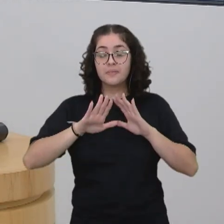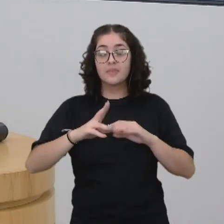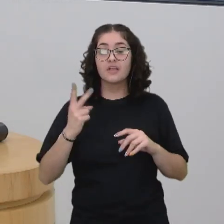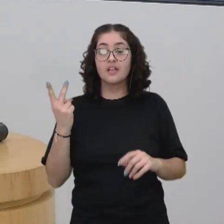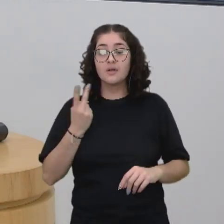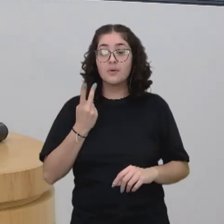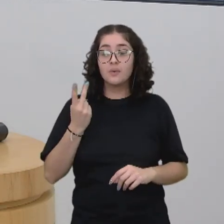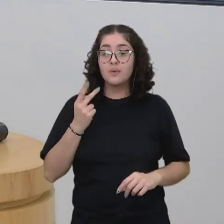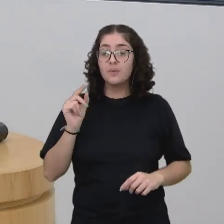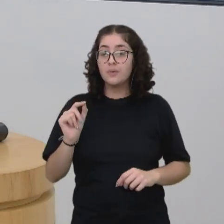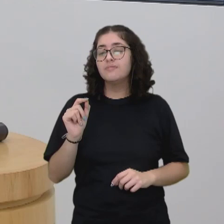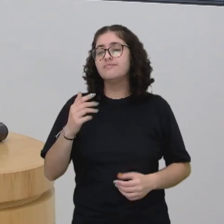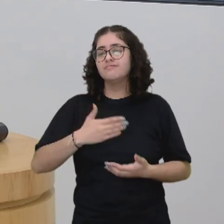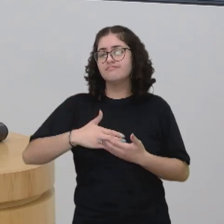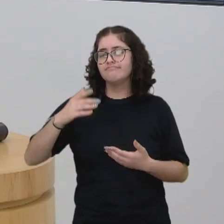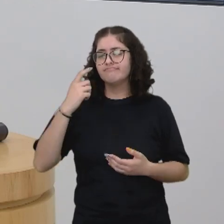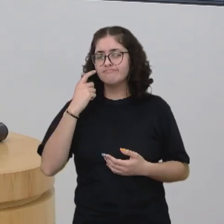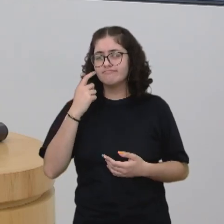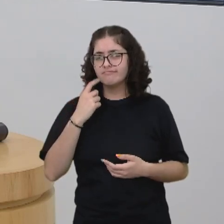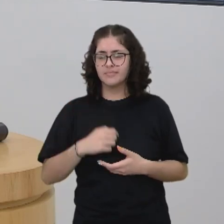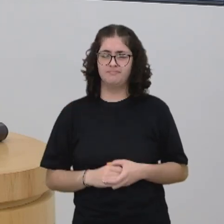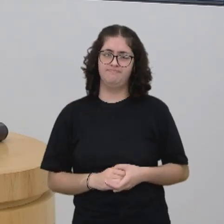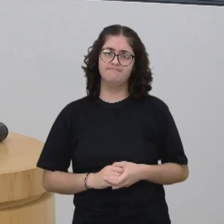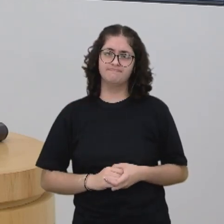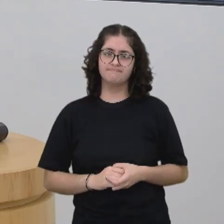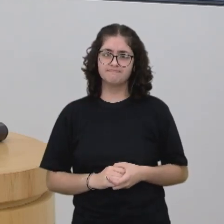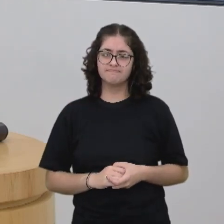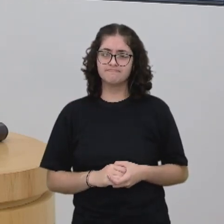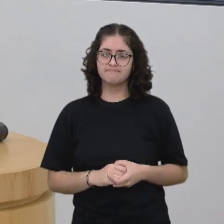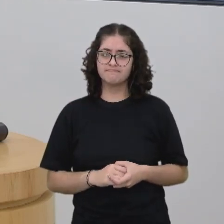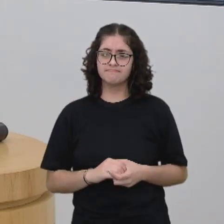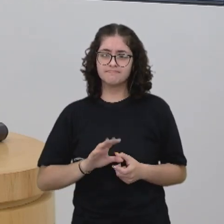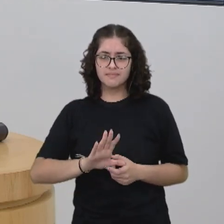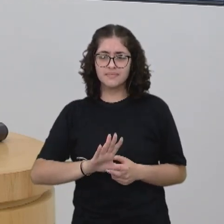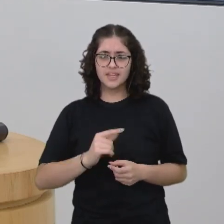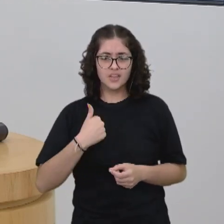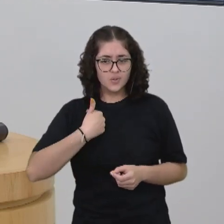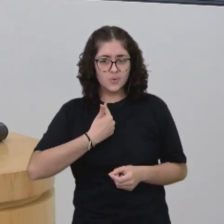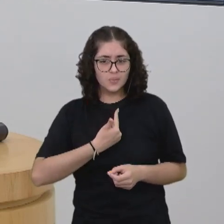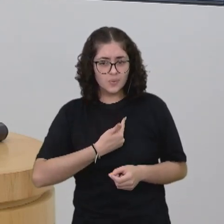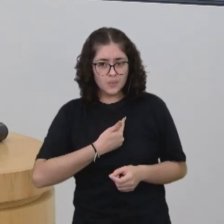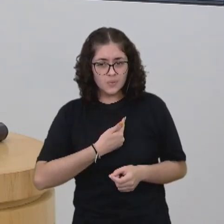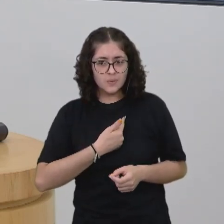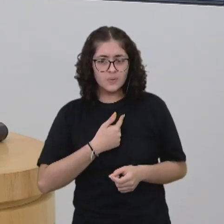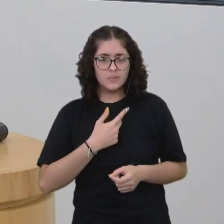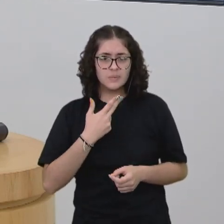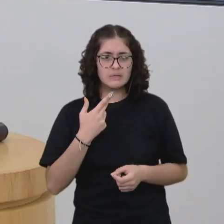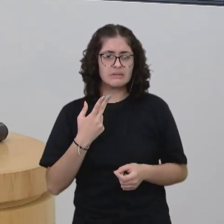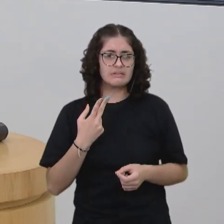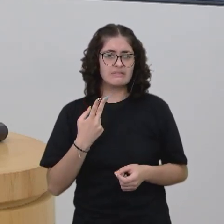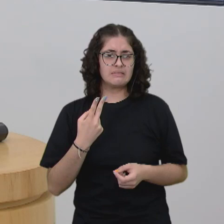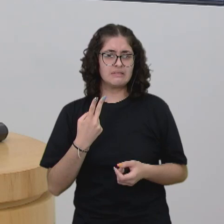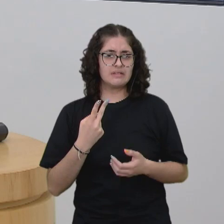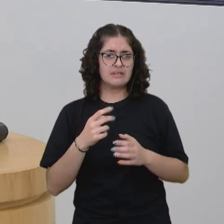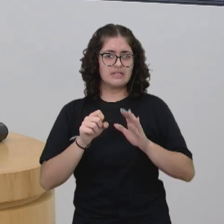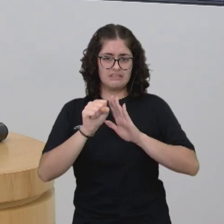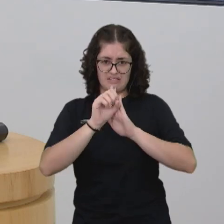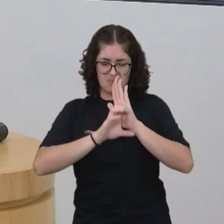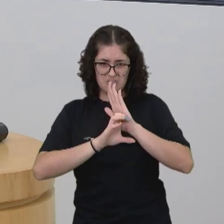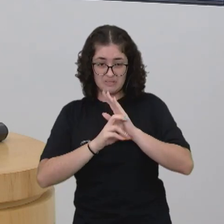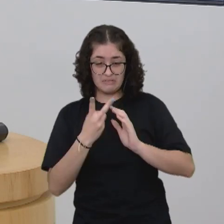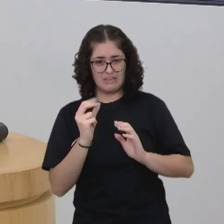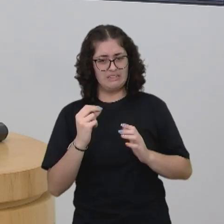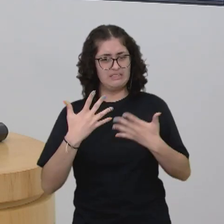coisa é que a gente começou a pensar que, mano, a gente deu muito errado esse negócio do século XX aí, essas